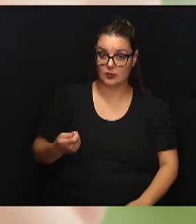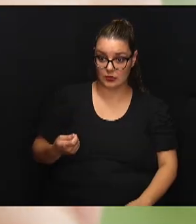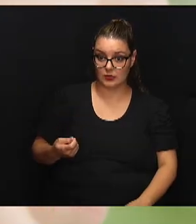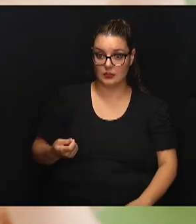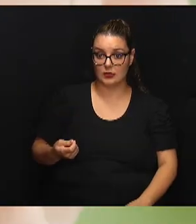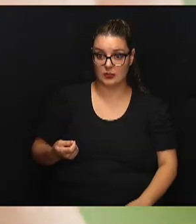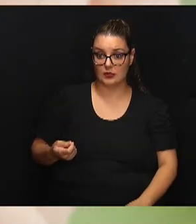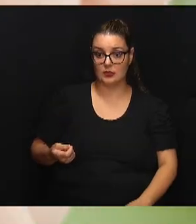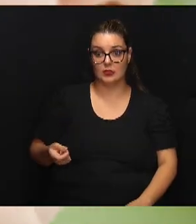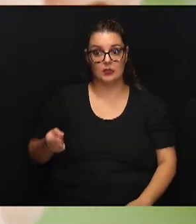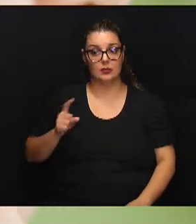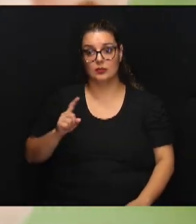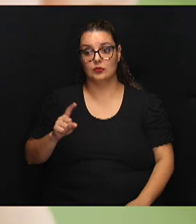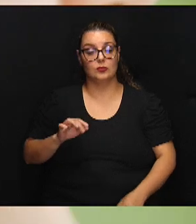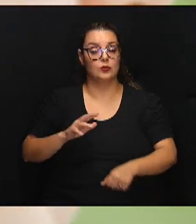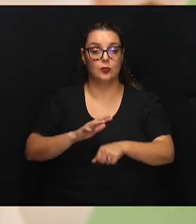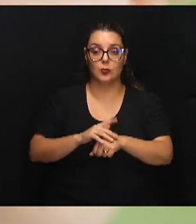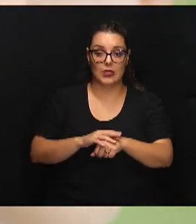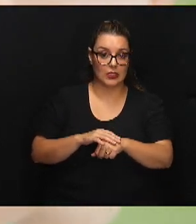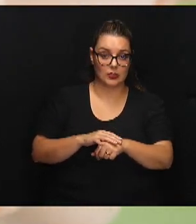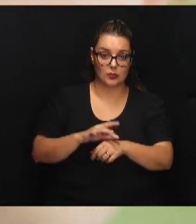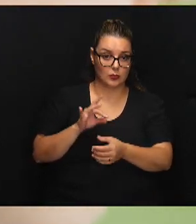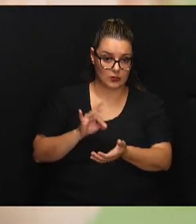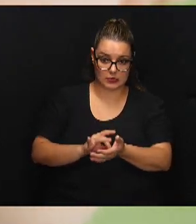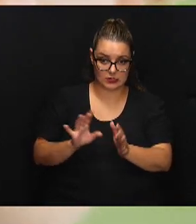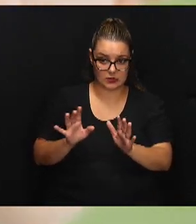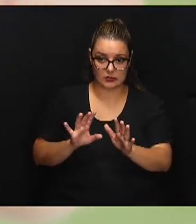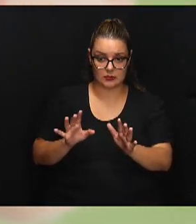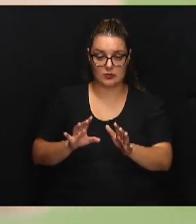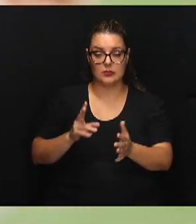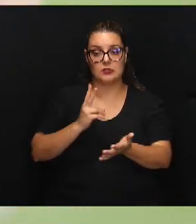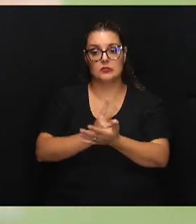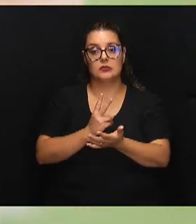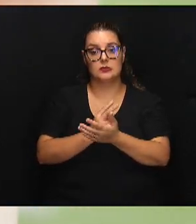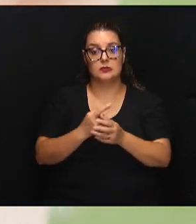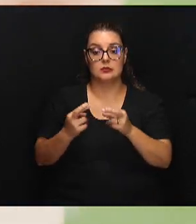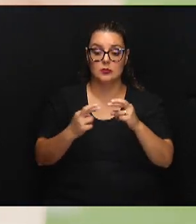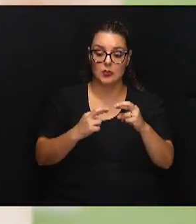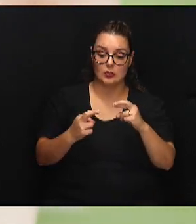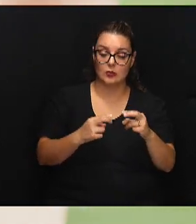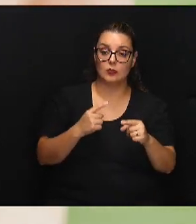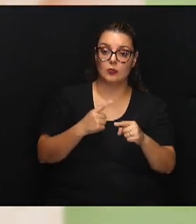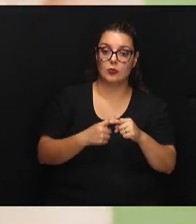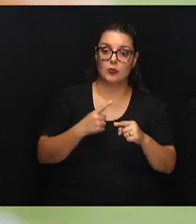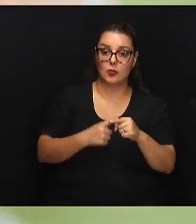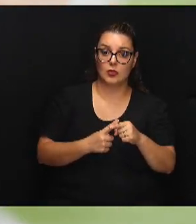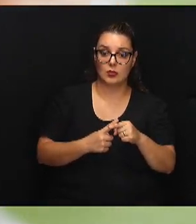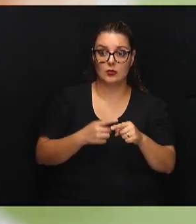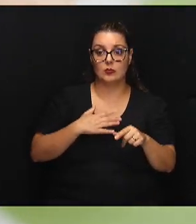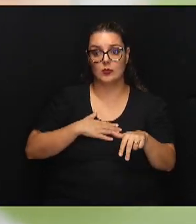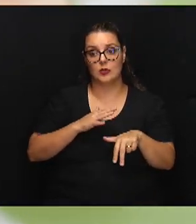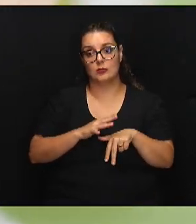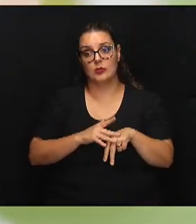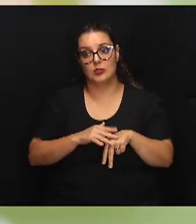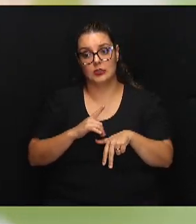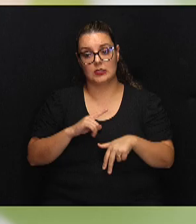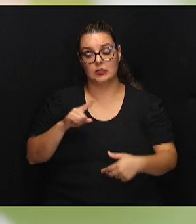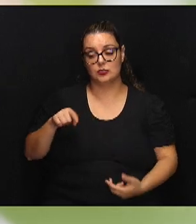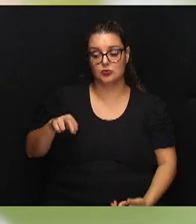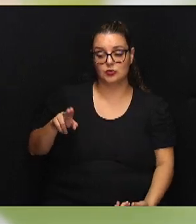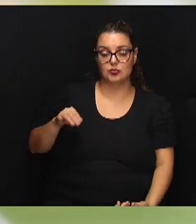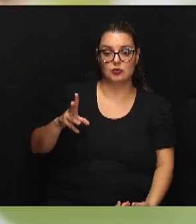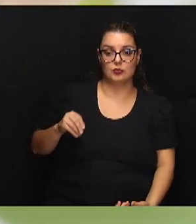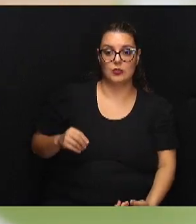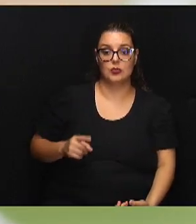Então ele não é a doença em si. Então eu sempre tenho que investigar porque o meu paciente tem esse zumbido. Uma